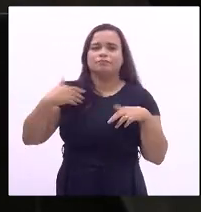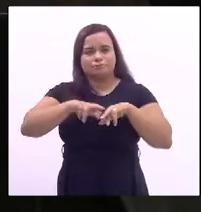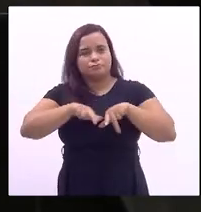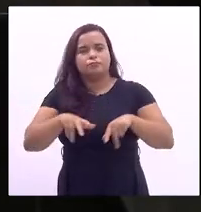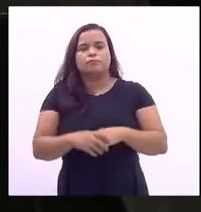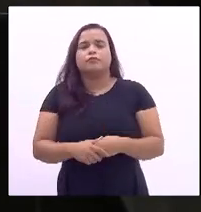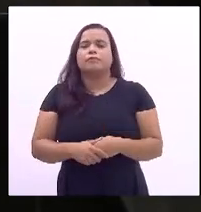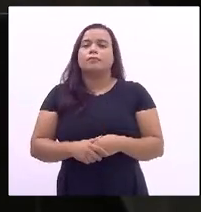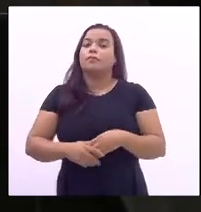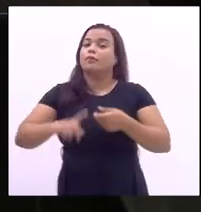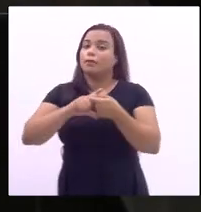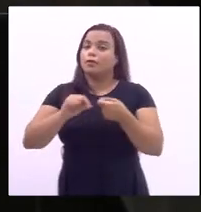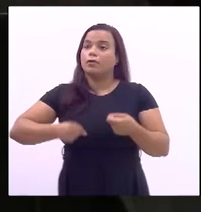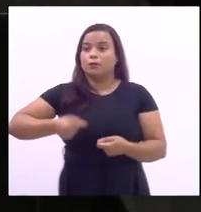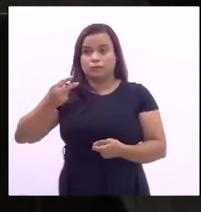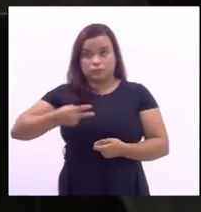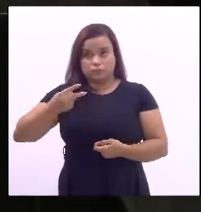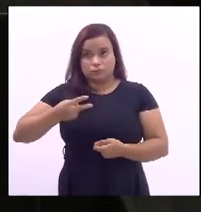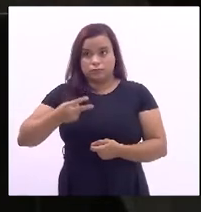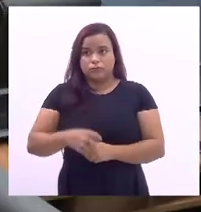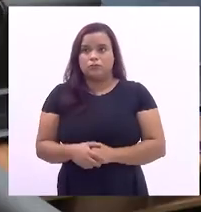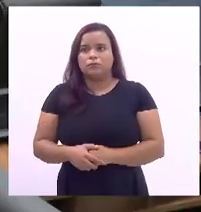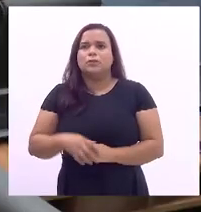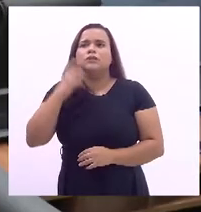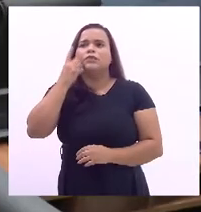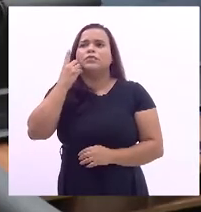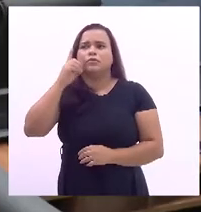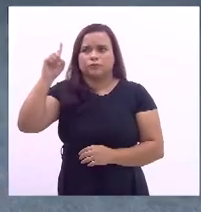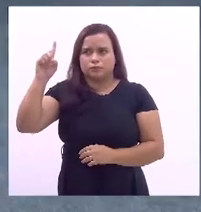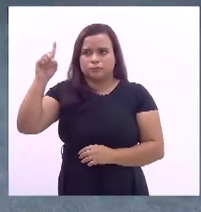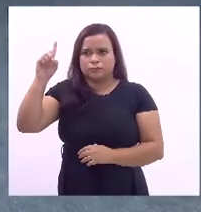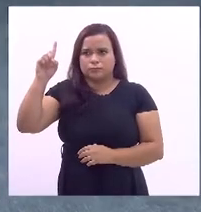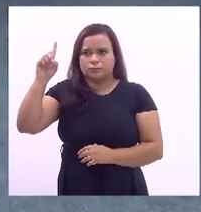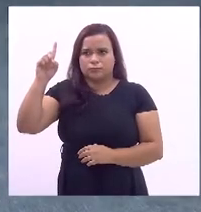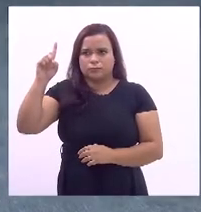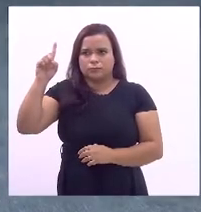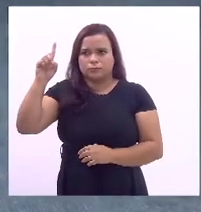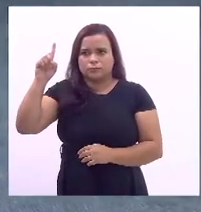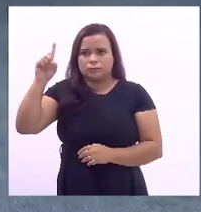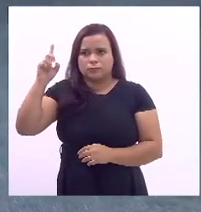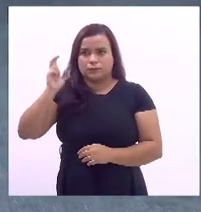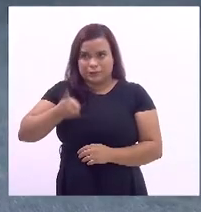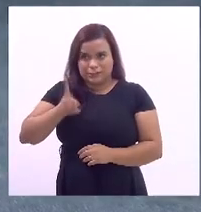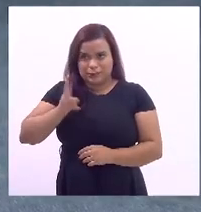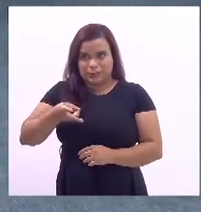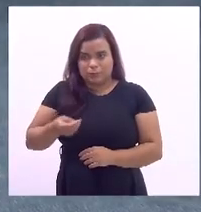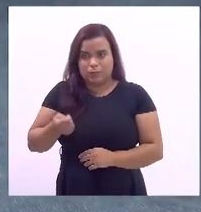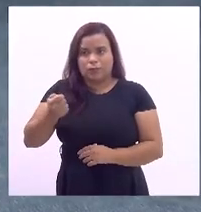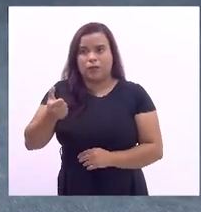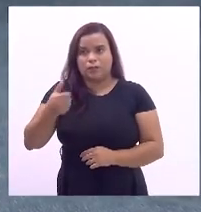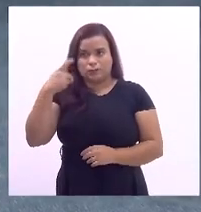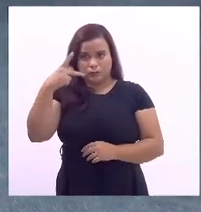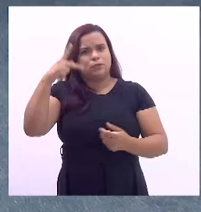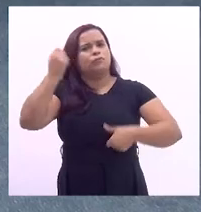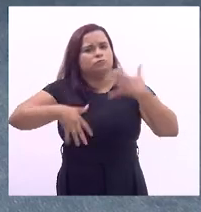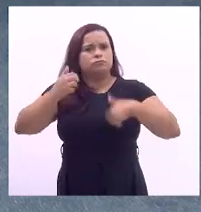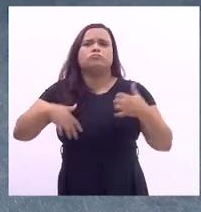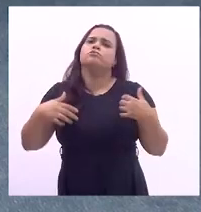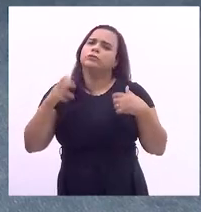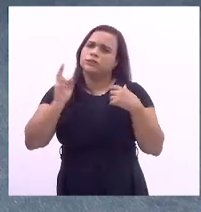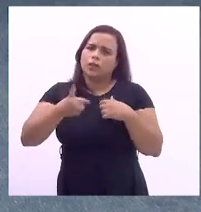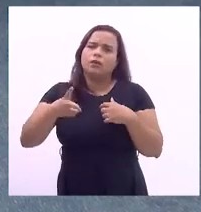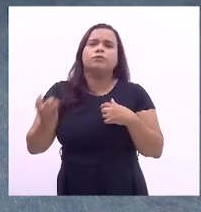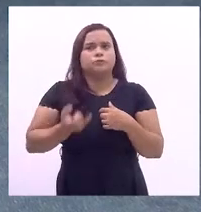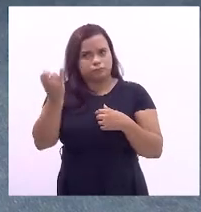segundo Governador Deputado como quase sempre sempre são muito pertinentes às suas contribuições